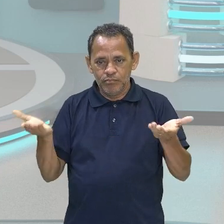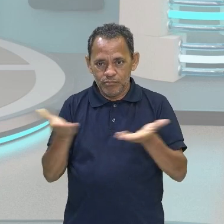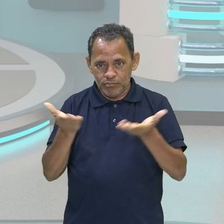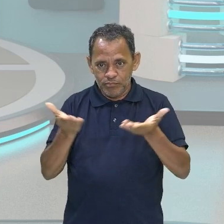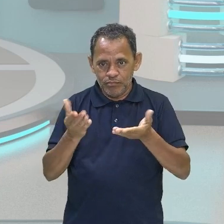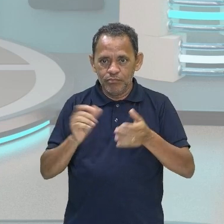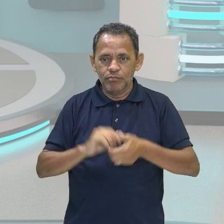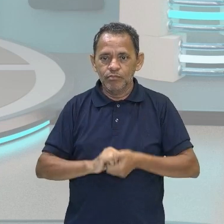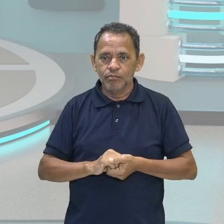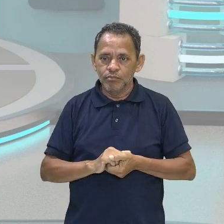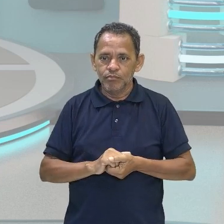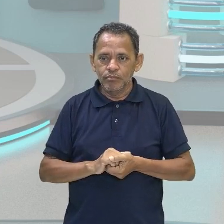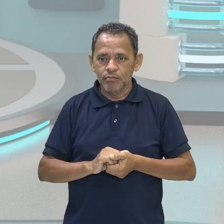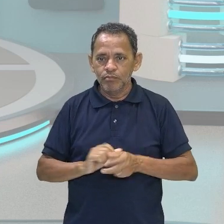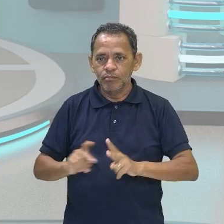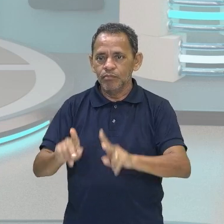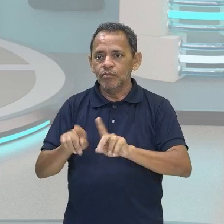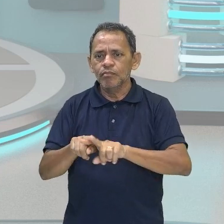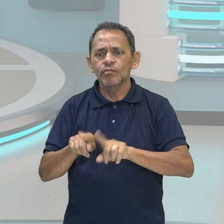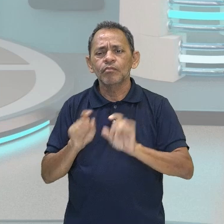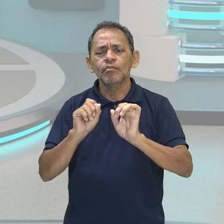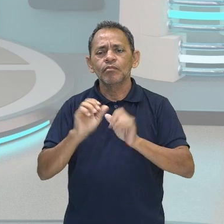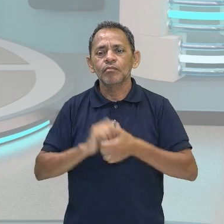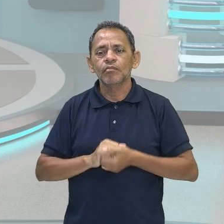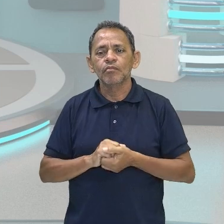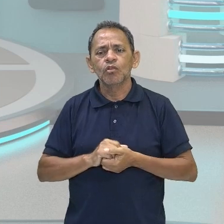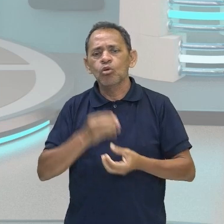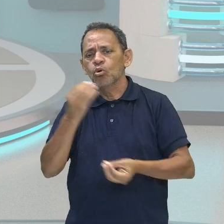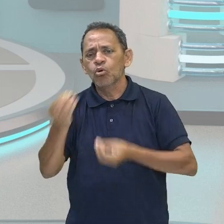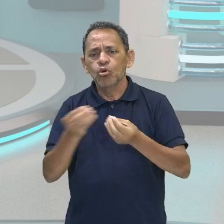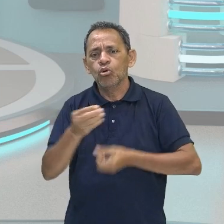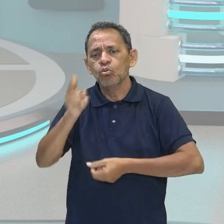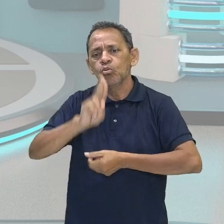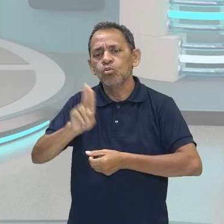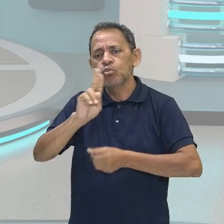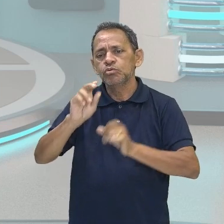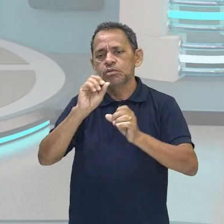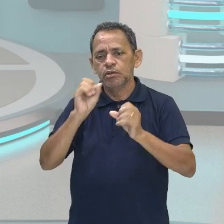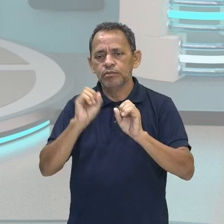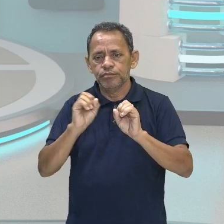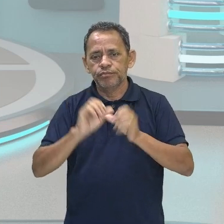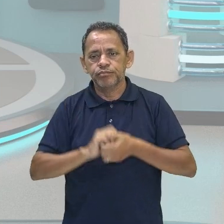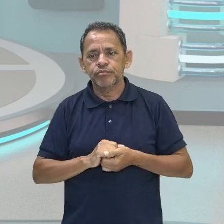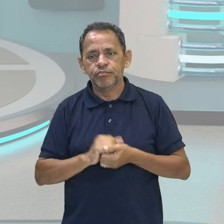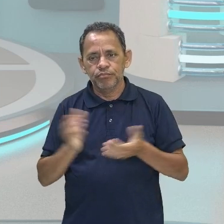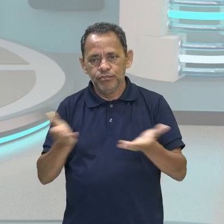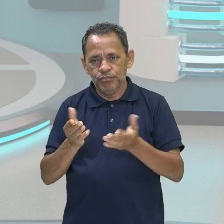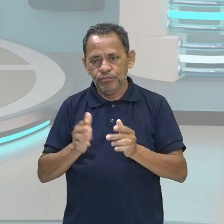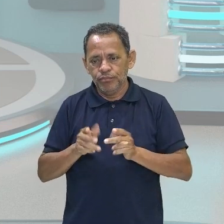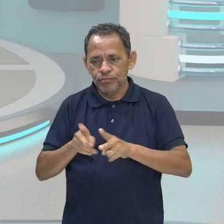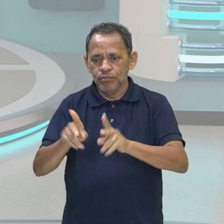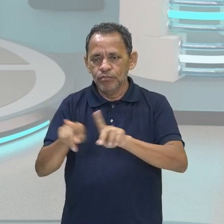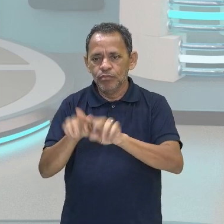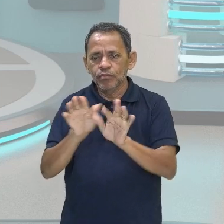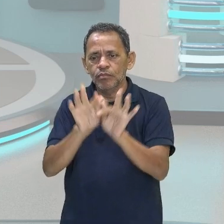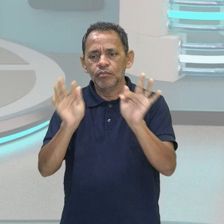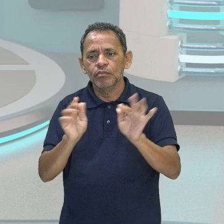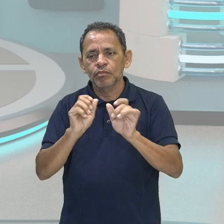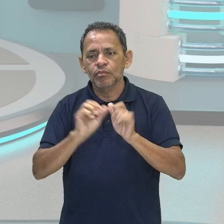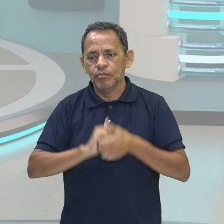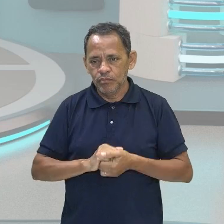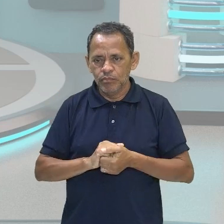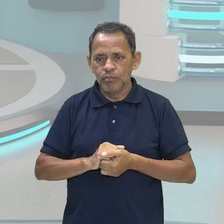continuous. Primeiramente, para que eu vou usar o present continuous, ok? Muito simples. O presente contínuo